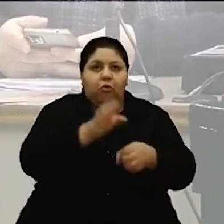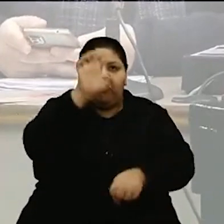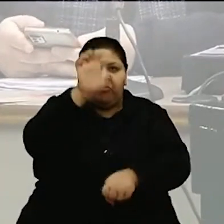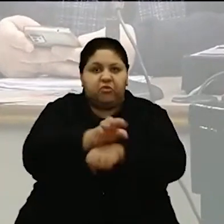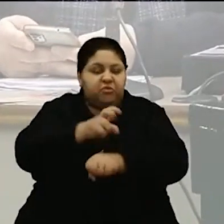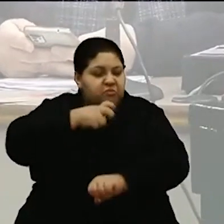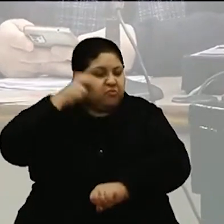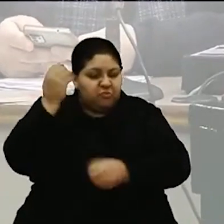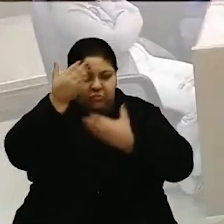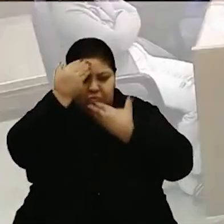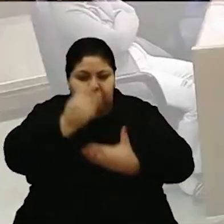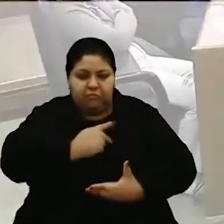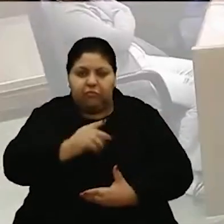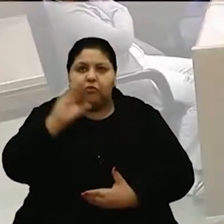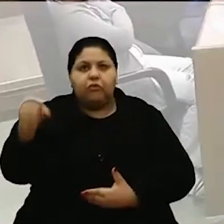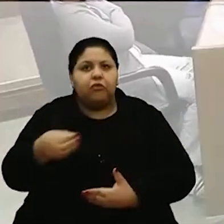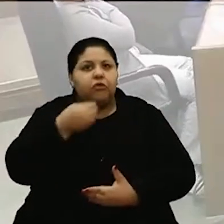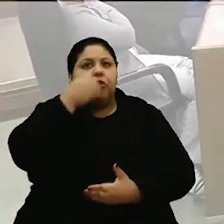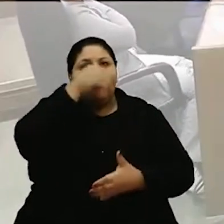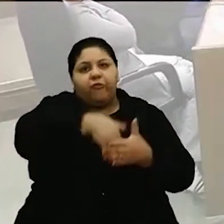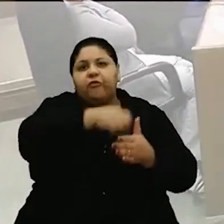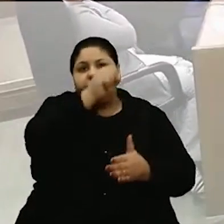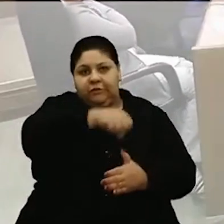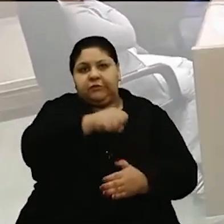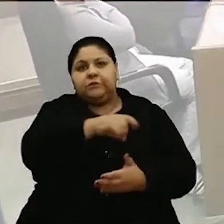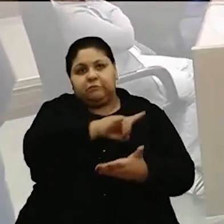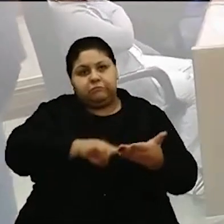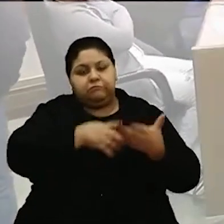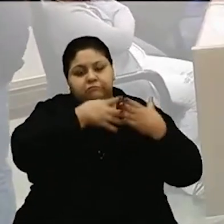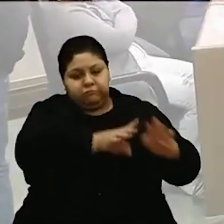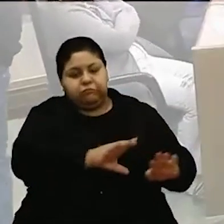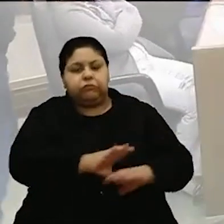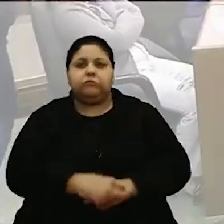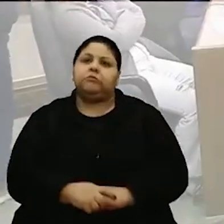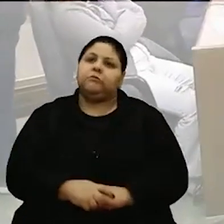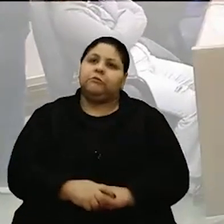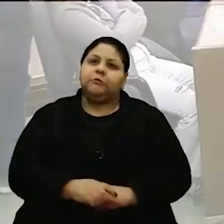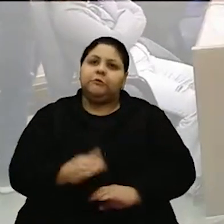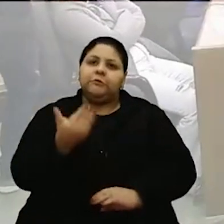vergonha. Obrigado, presidente, e obviamente vou votar sim essa moção de repúdio. Solicito a